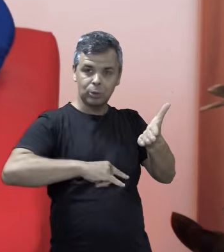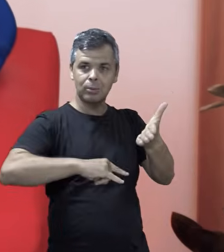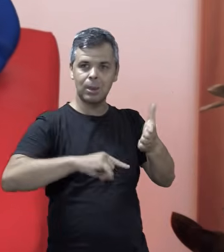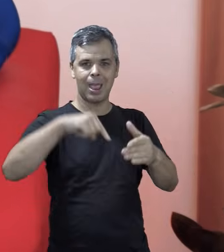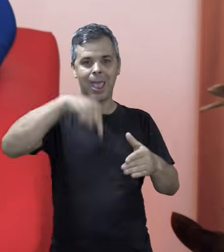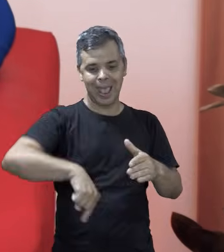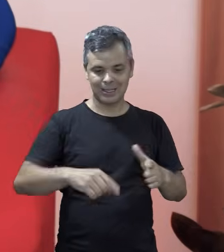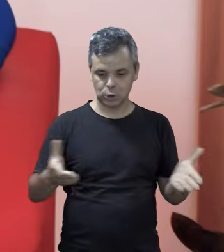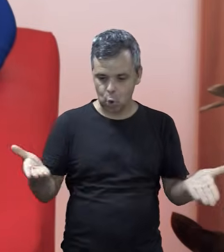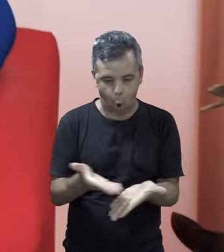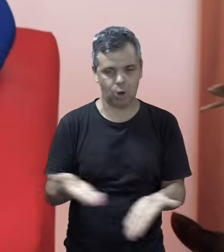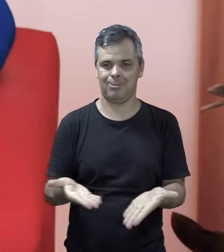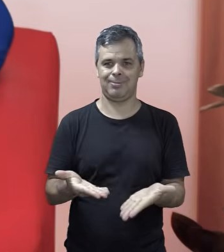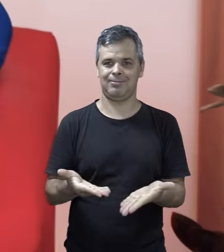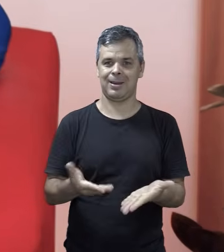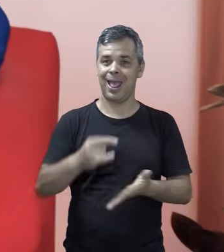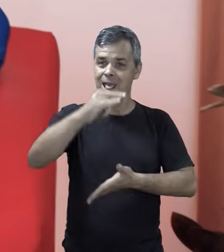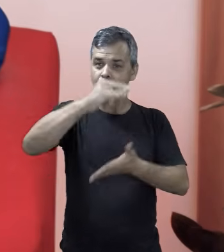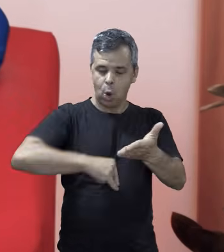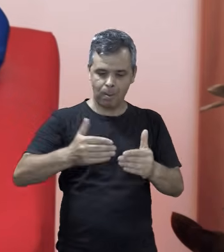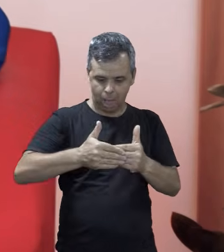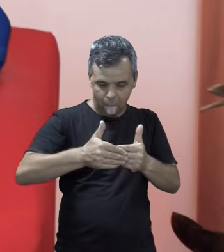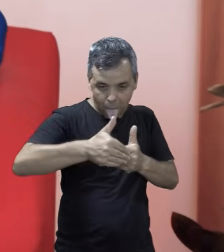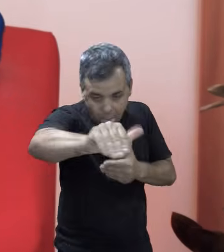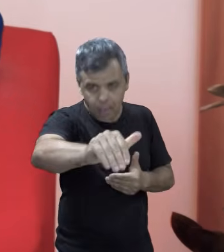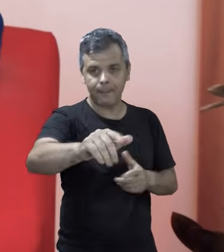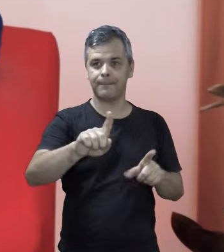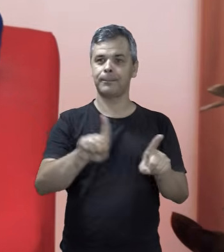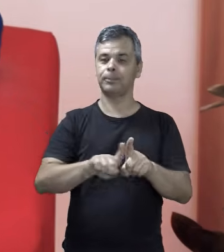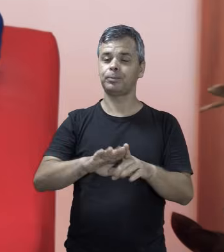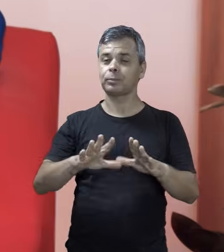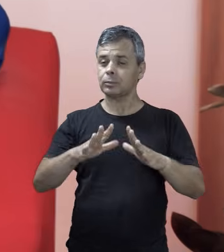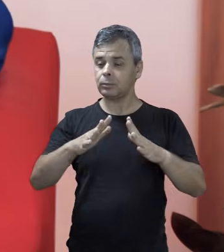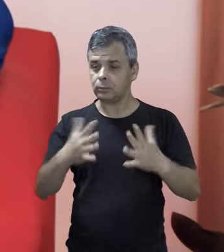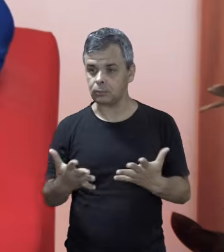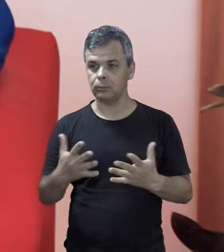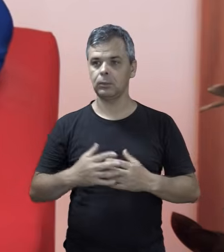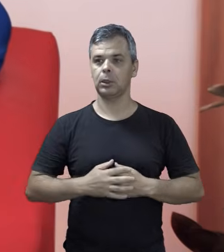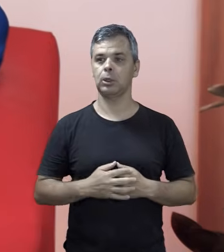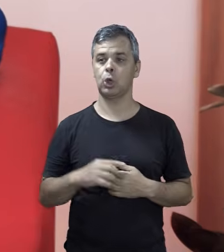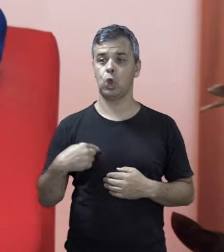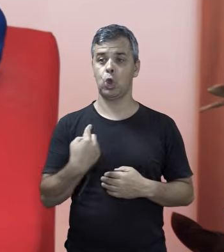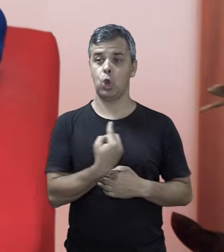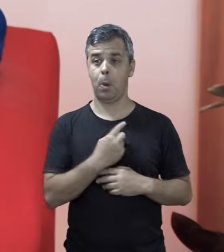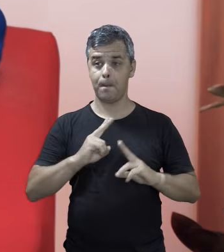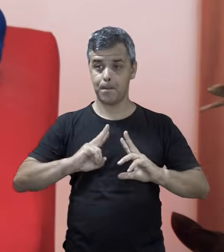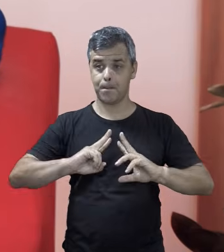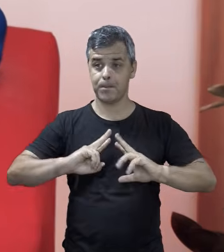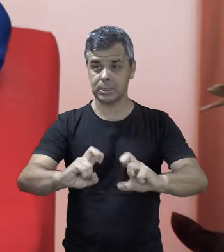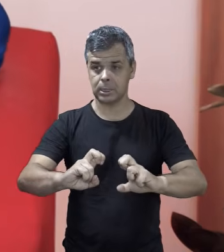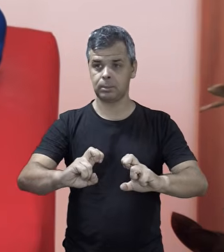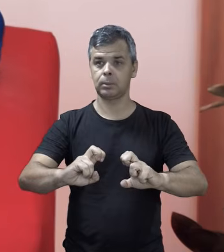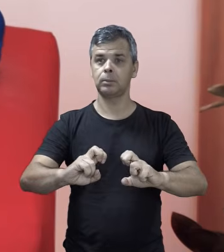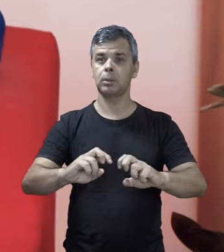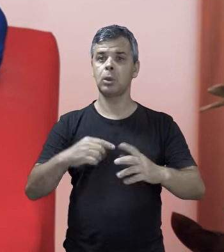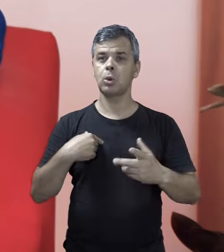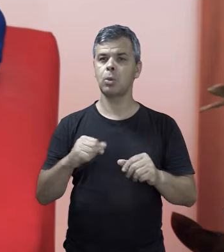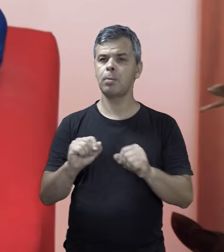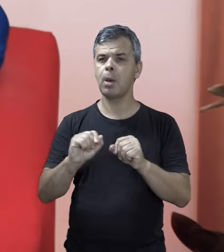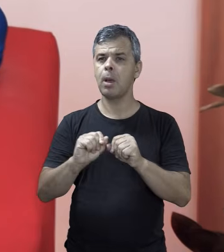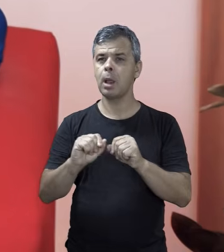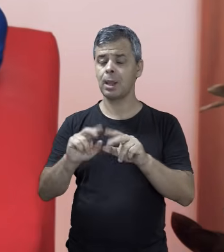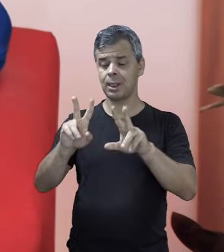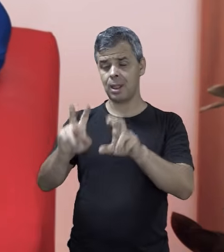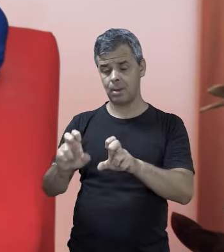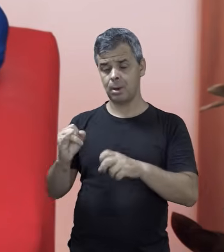este tempo, ele é um documento a médio e longo prazo. Então, a gente olha a conjuntura colocando